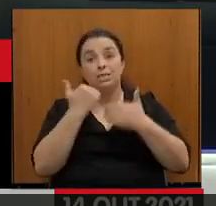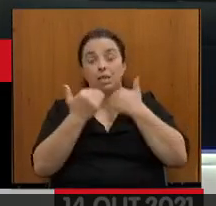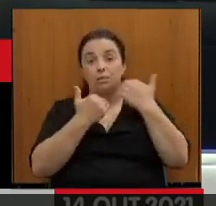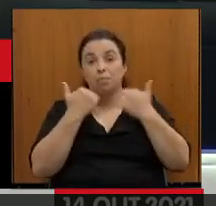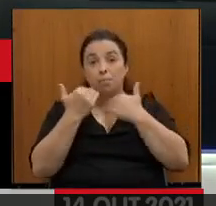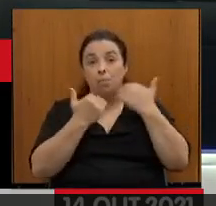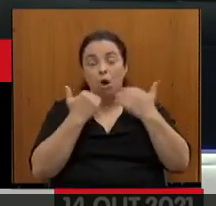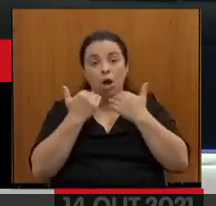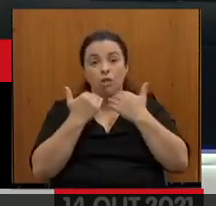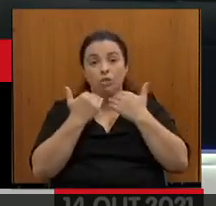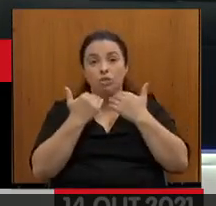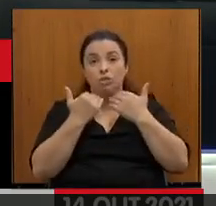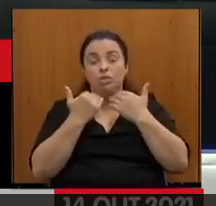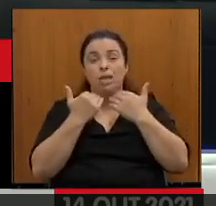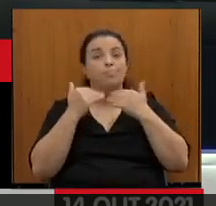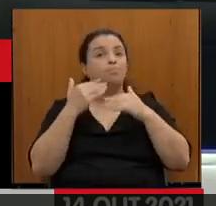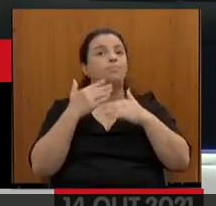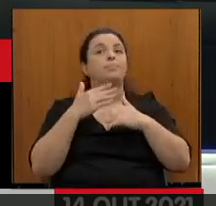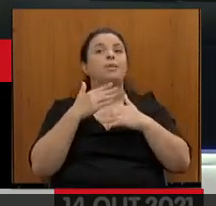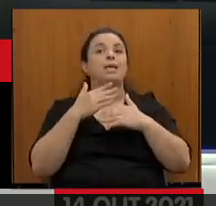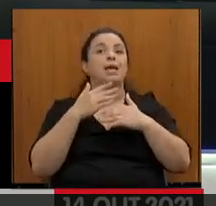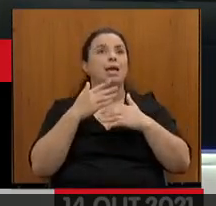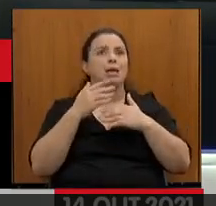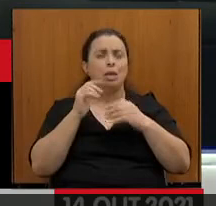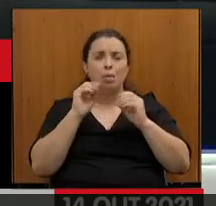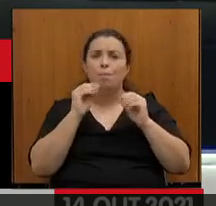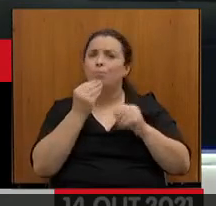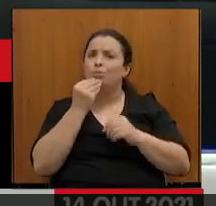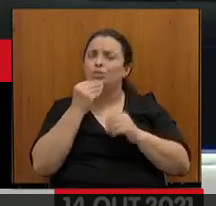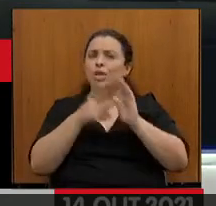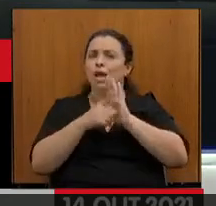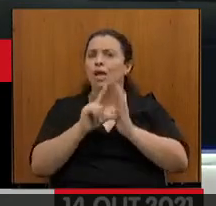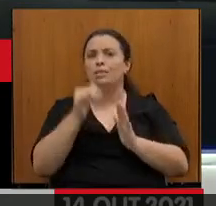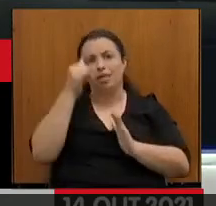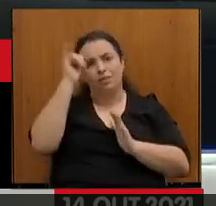nosso Estado mortes evitáveis de